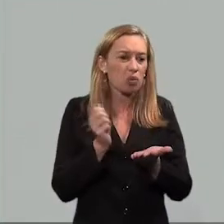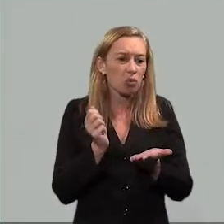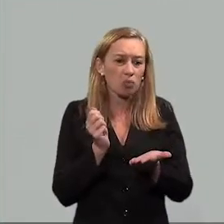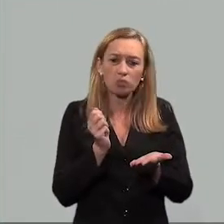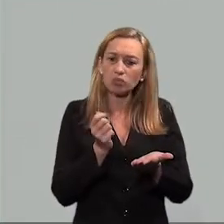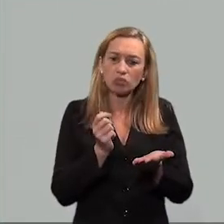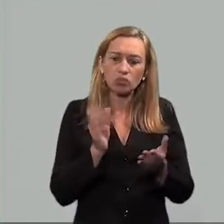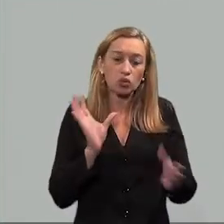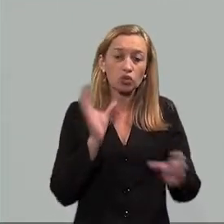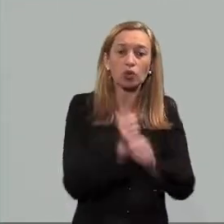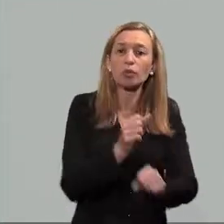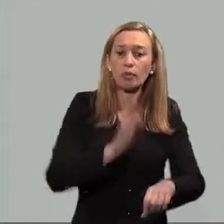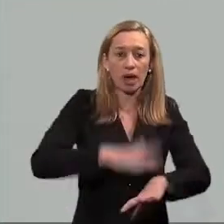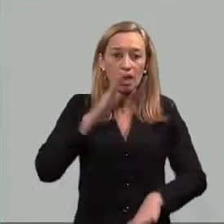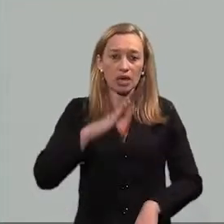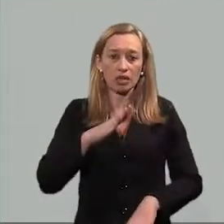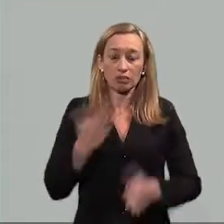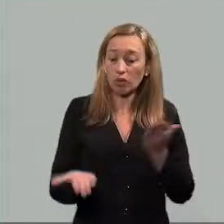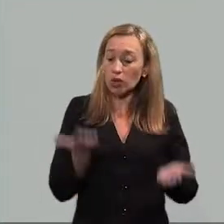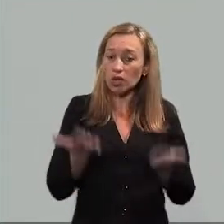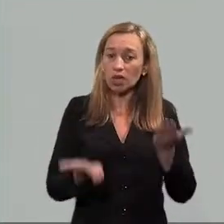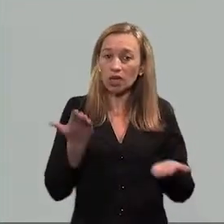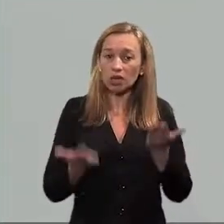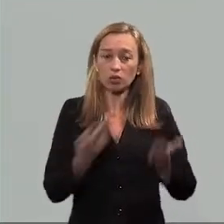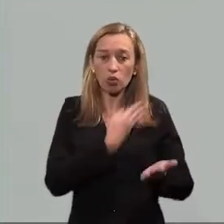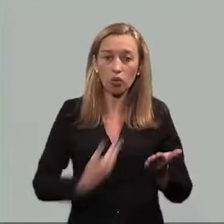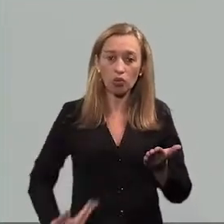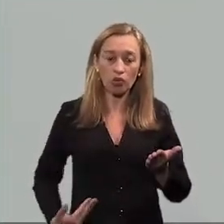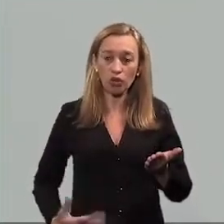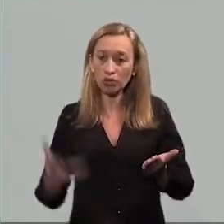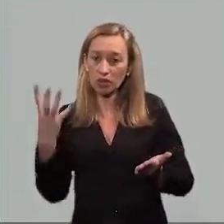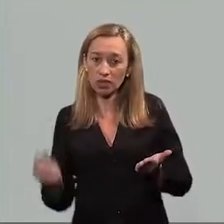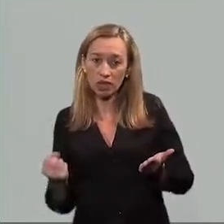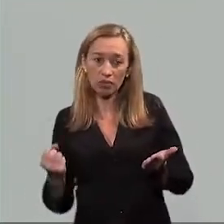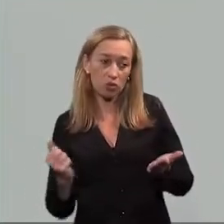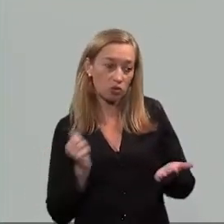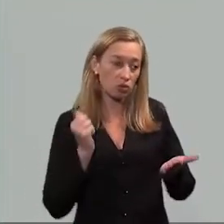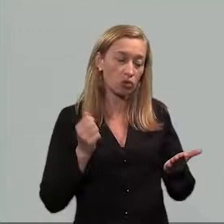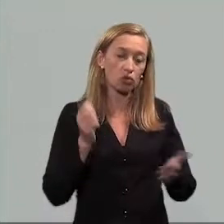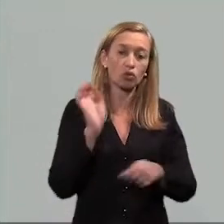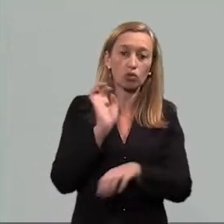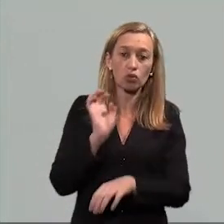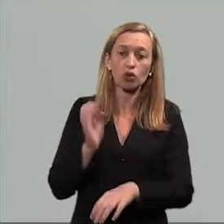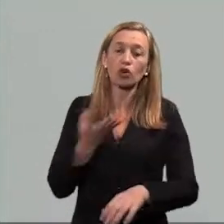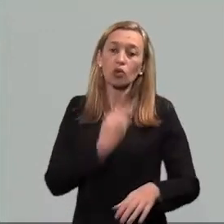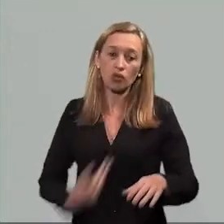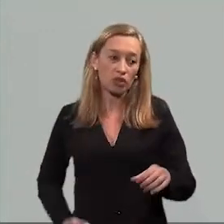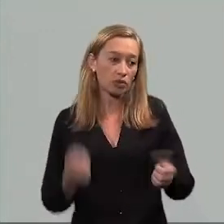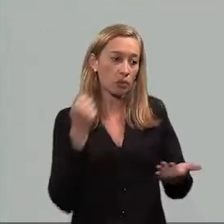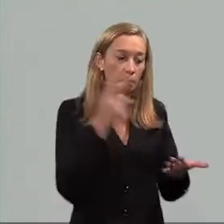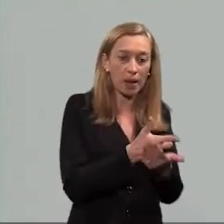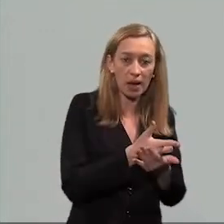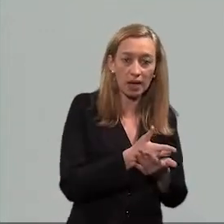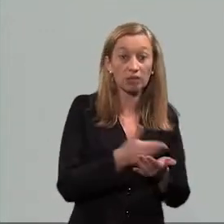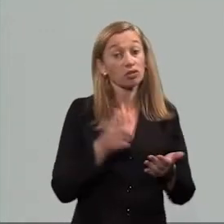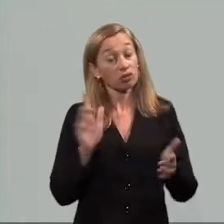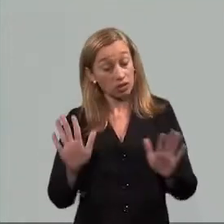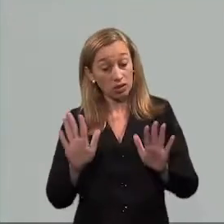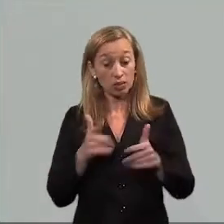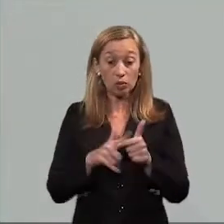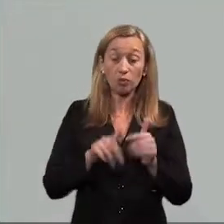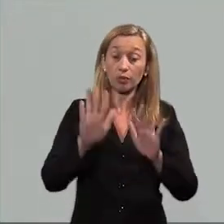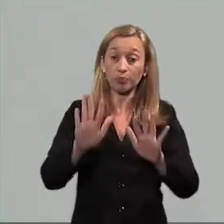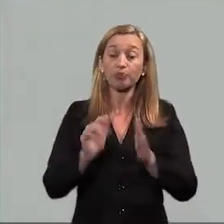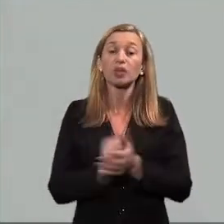mais para esse equilíbrio entre o que o governo arrecada e o que o governo gasta. Então, do ponto de vista contábil, você tem